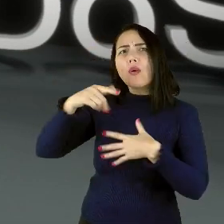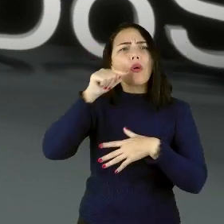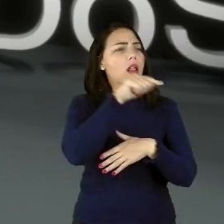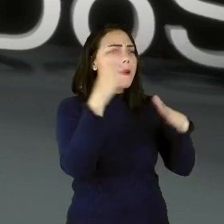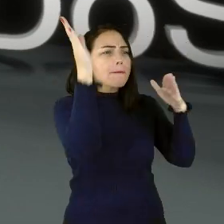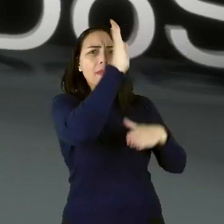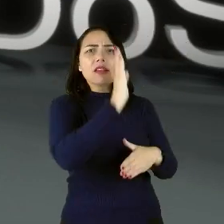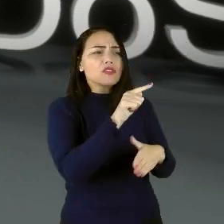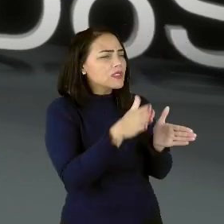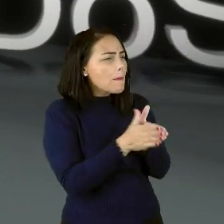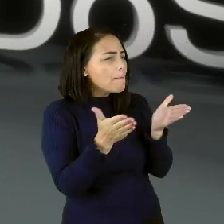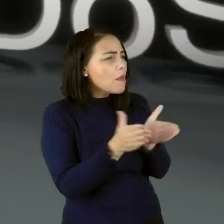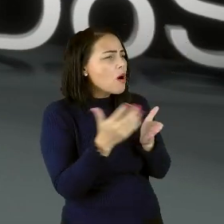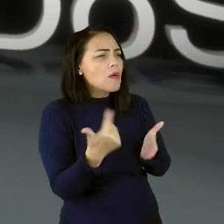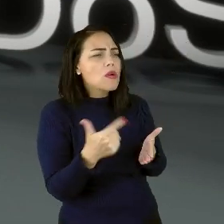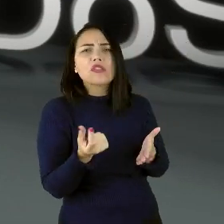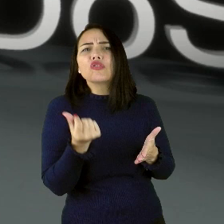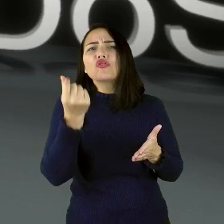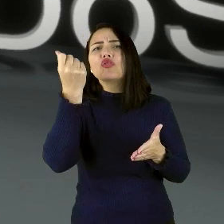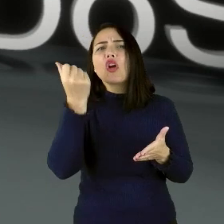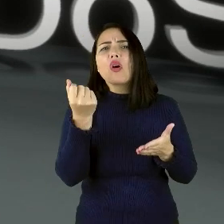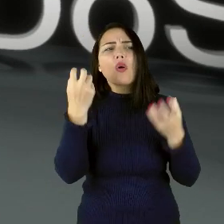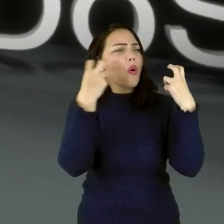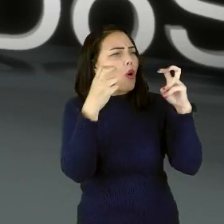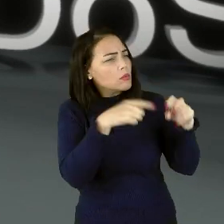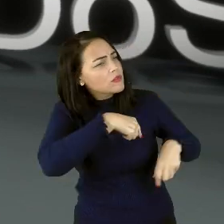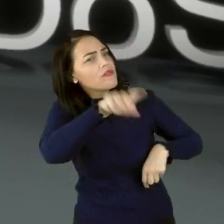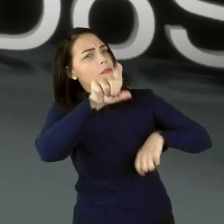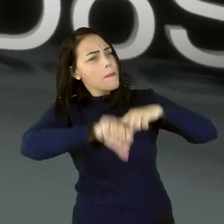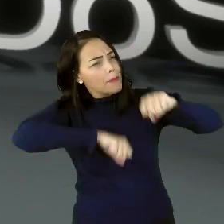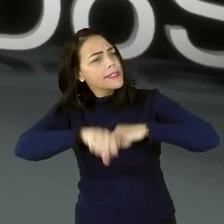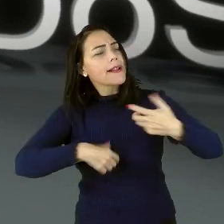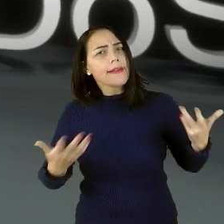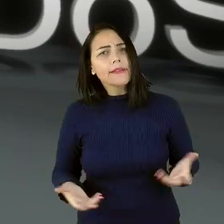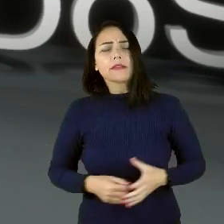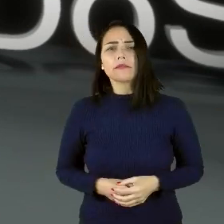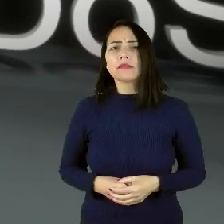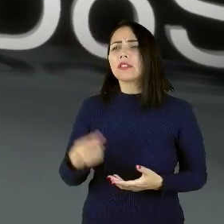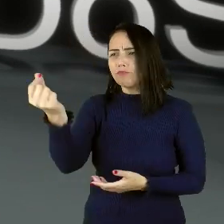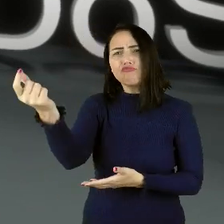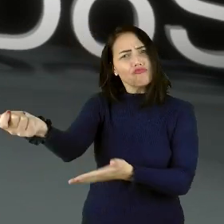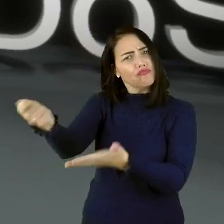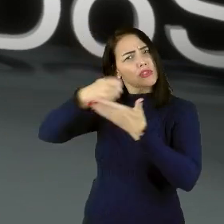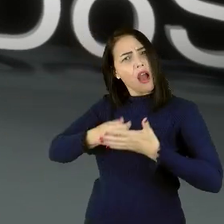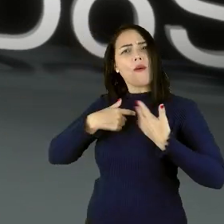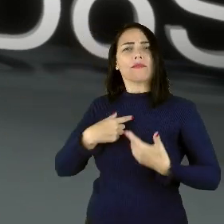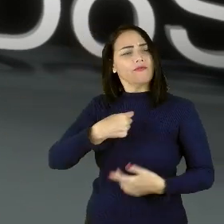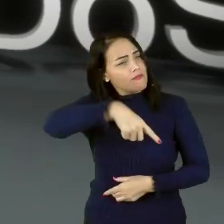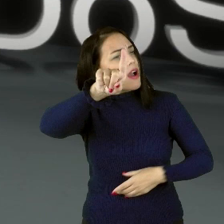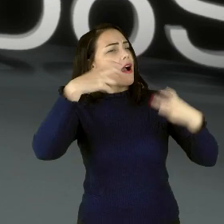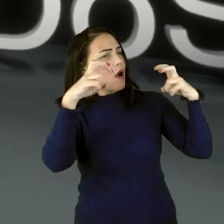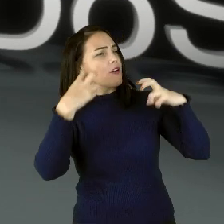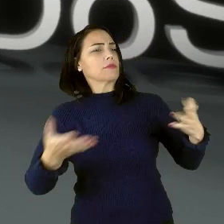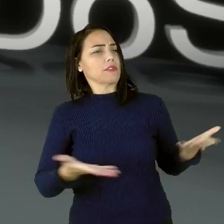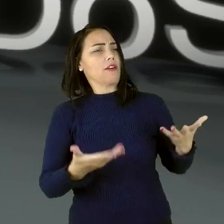pobres assim? Não tem dinheiro para o ônibus? Precisam sair aí de bicicleta?" Aí ele disse a mim assim: "Tome aqui, vá de